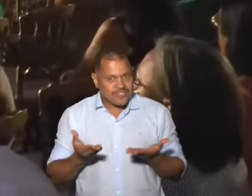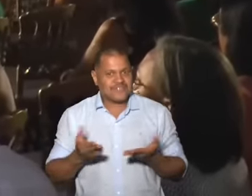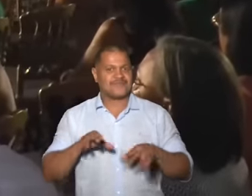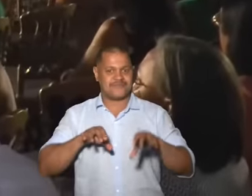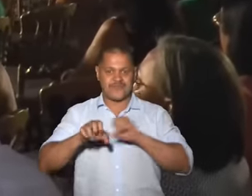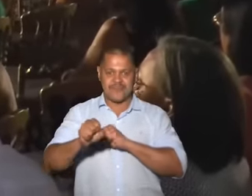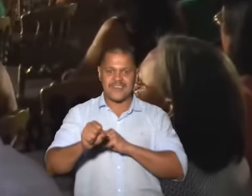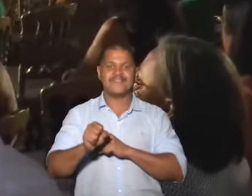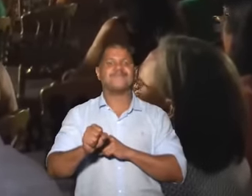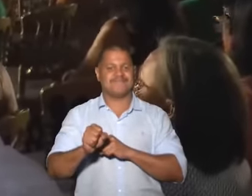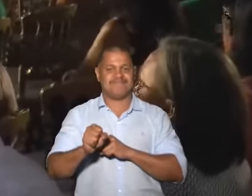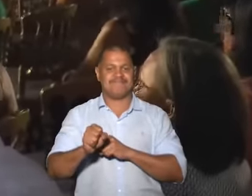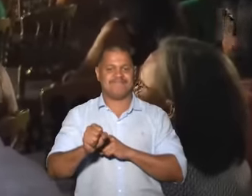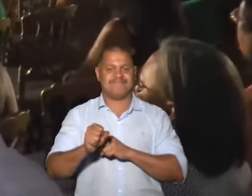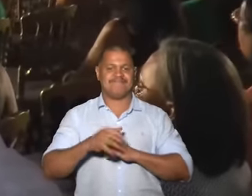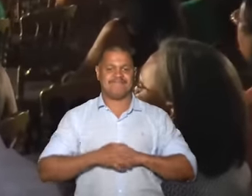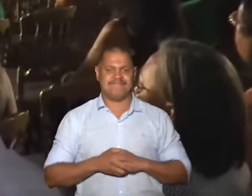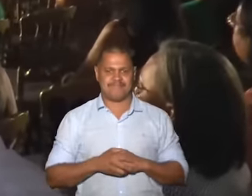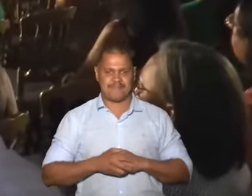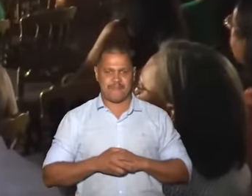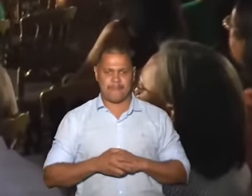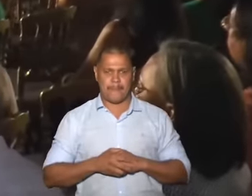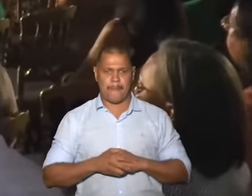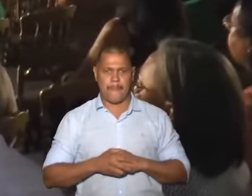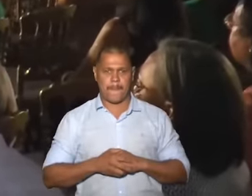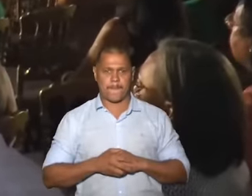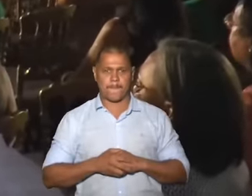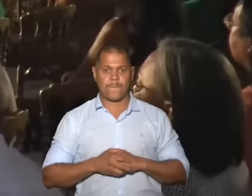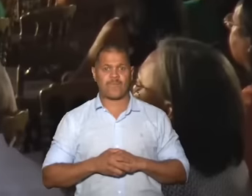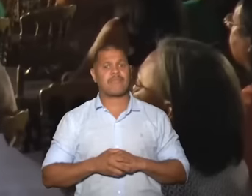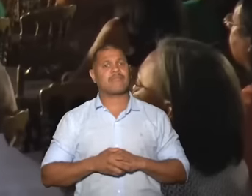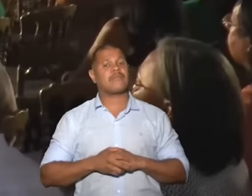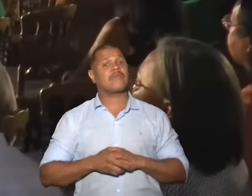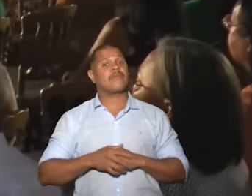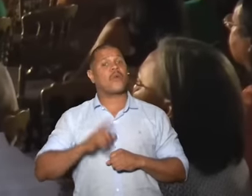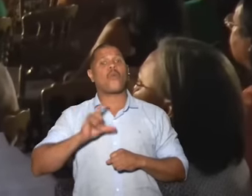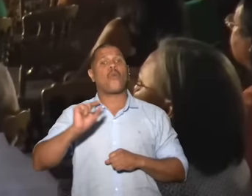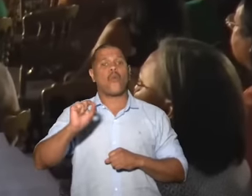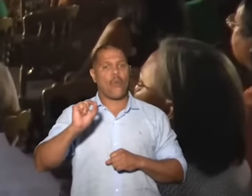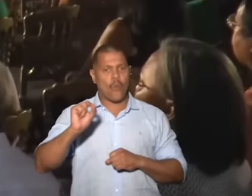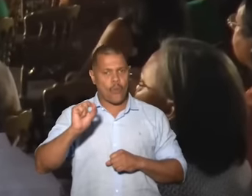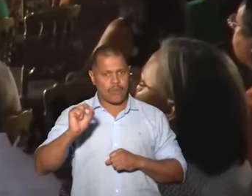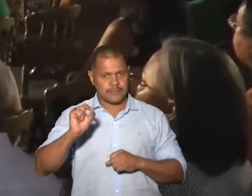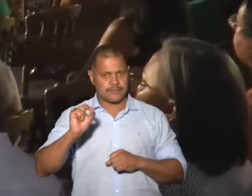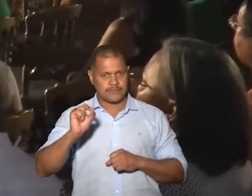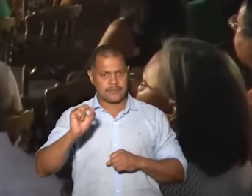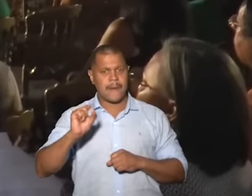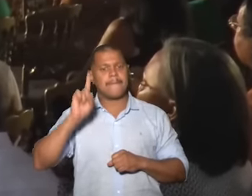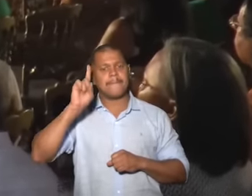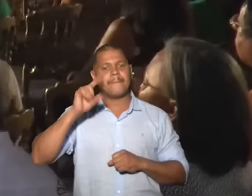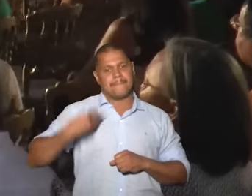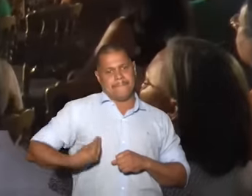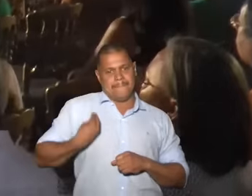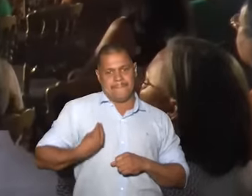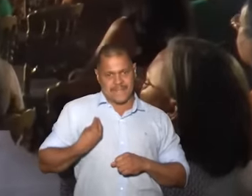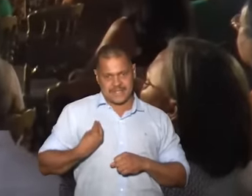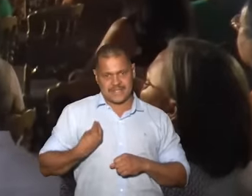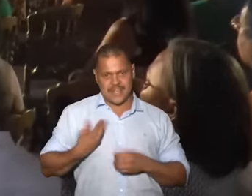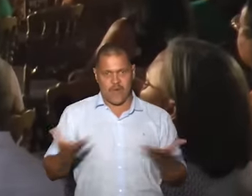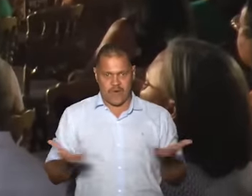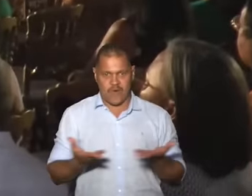formandos, a UFV pôde proporcionar a vocês uma solenidade de colação de grau de forma presencial.